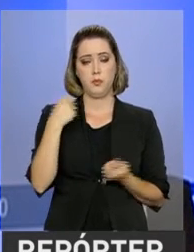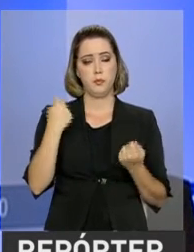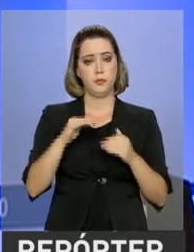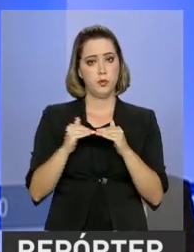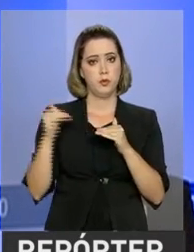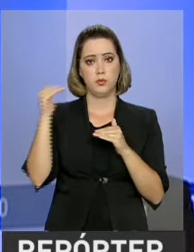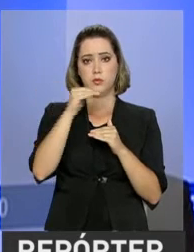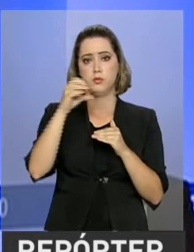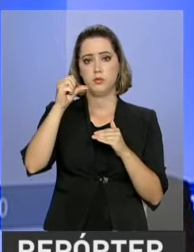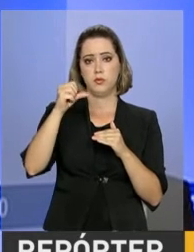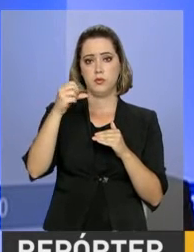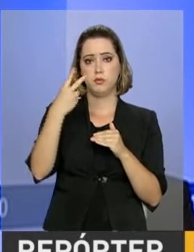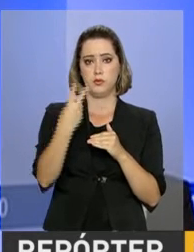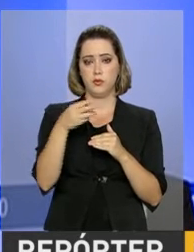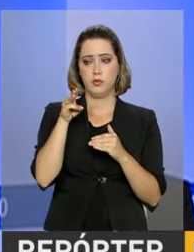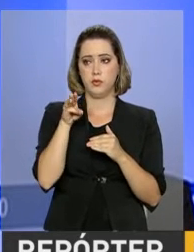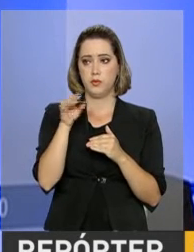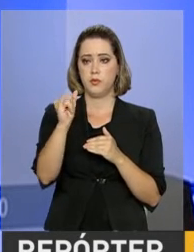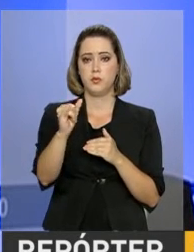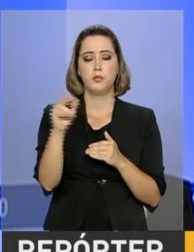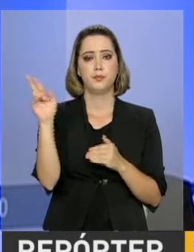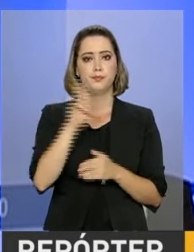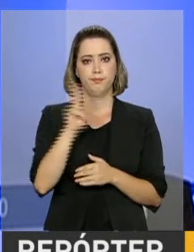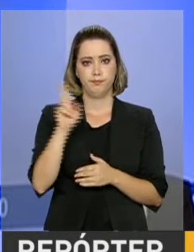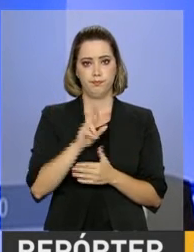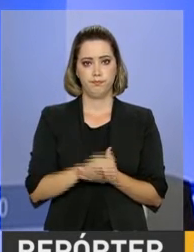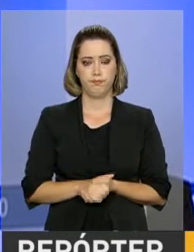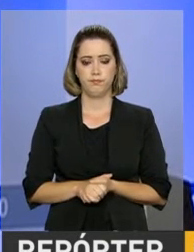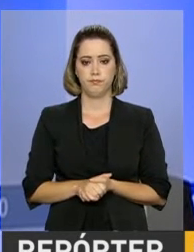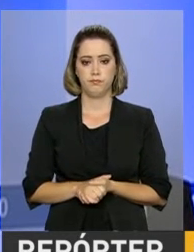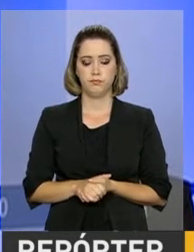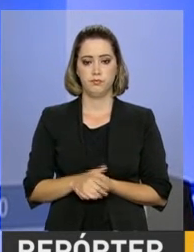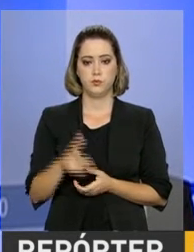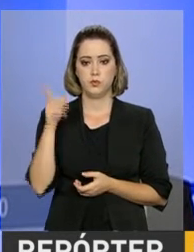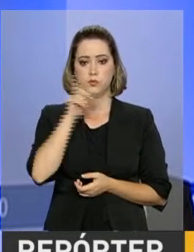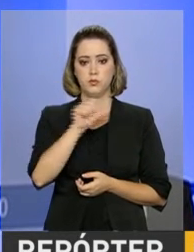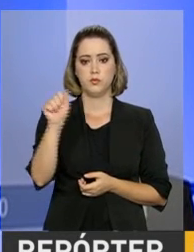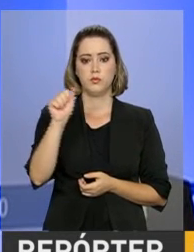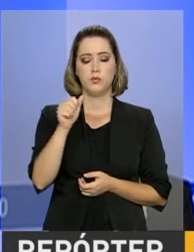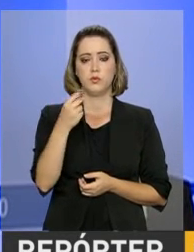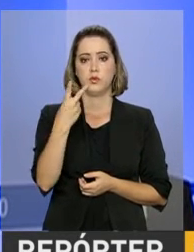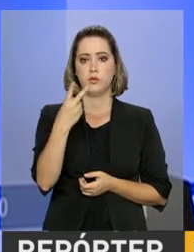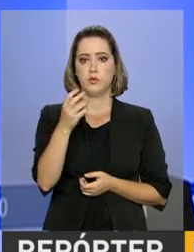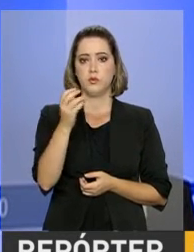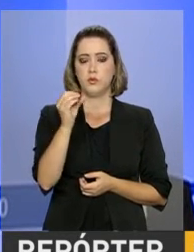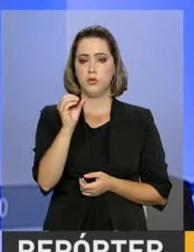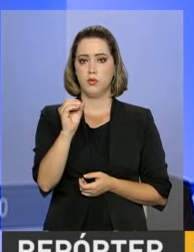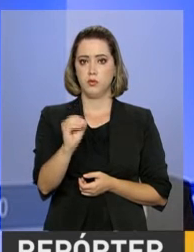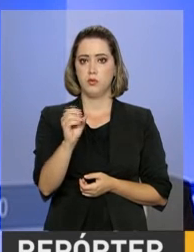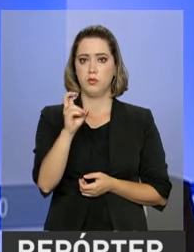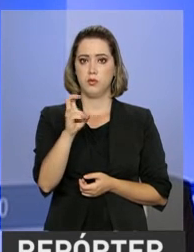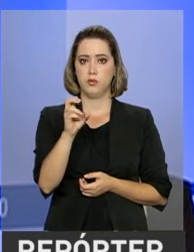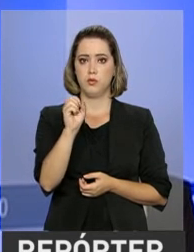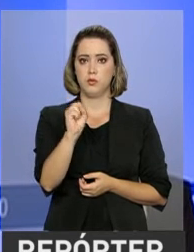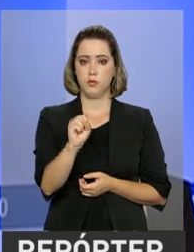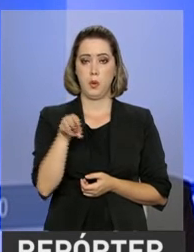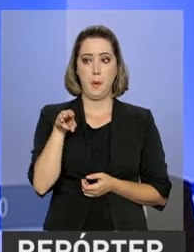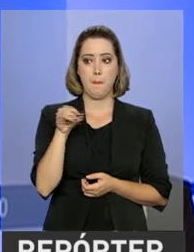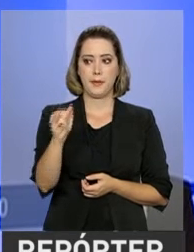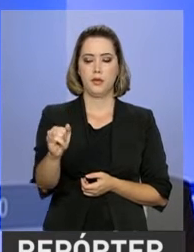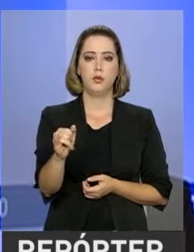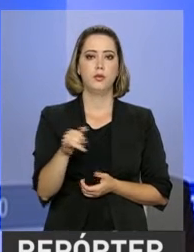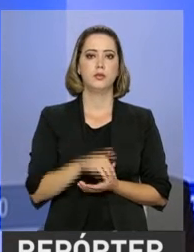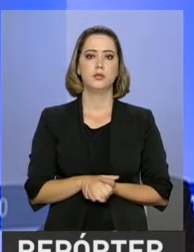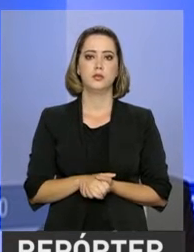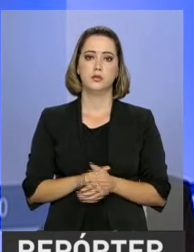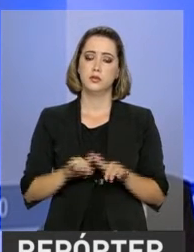92 pontos 2 bilhões de reais alcançando 258 bilhões portanto